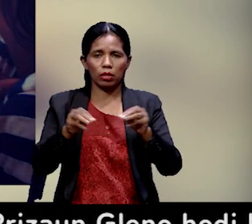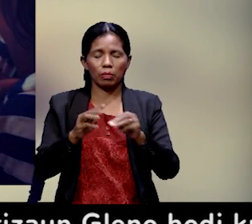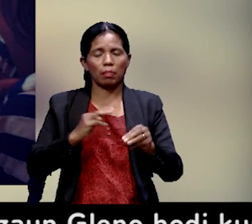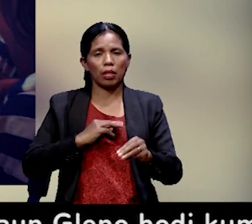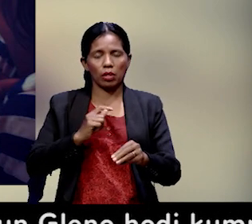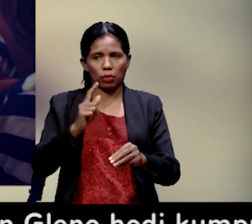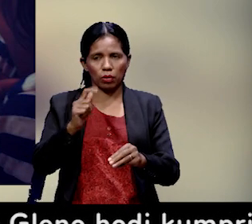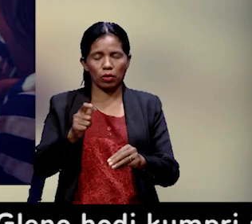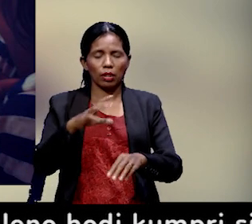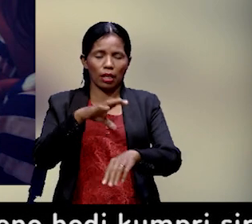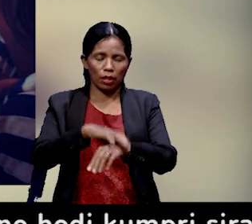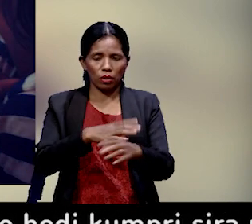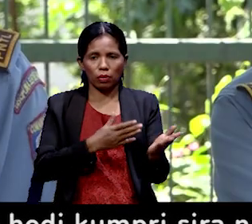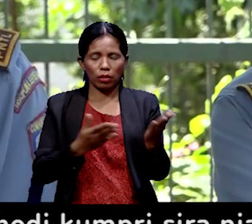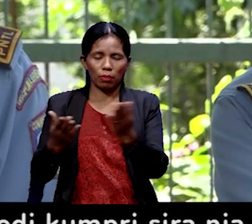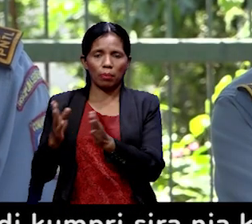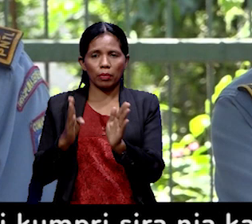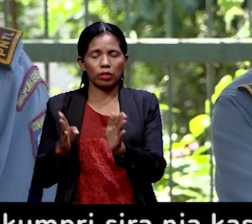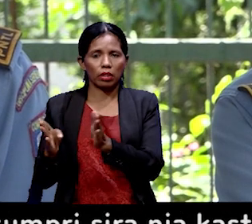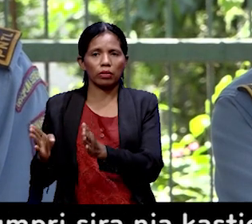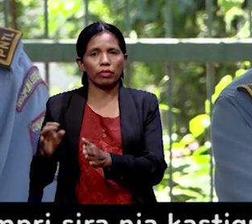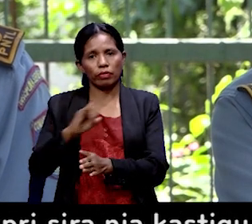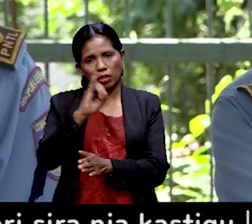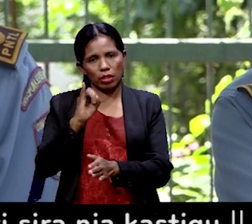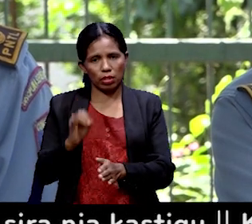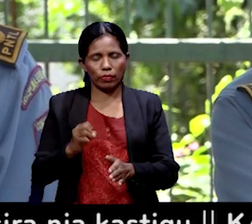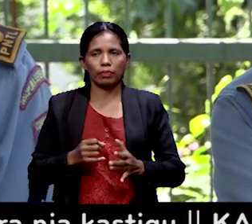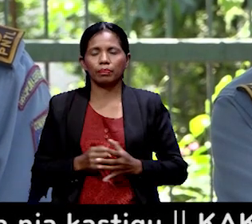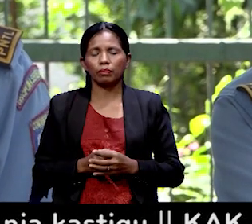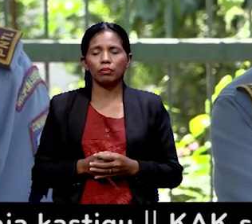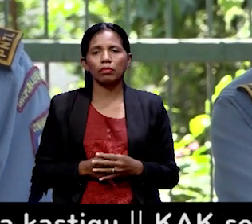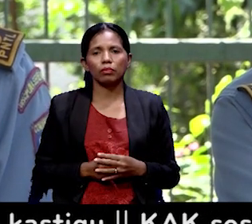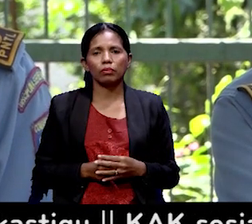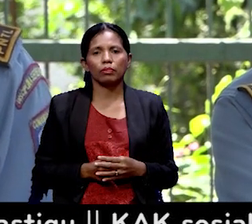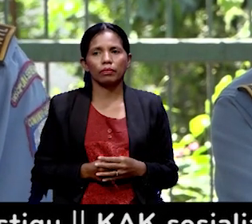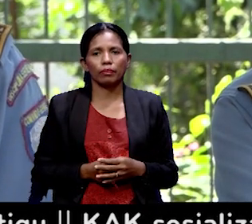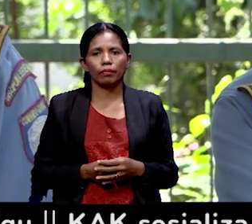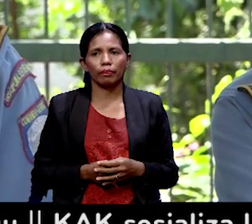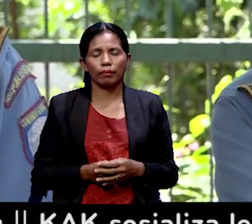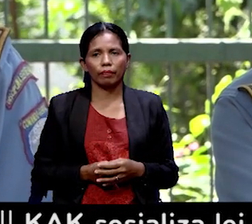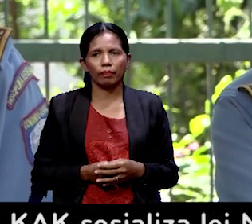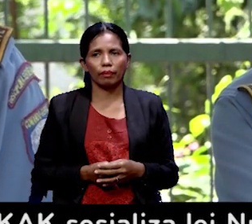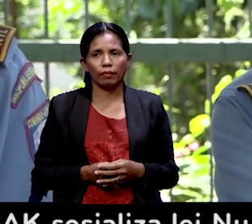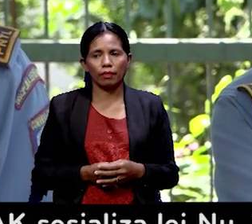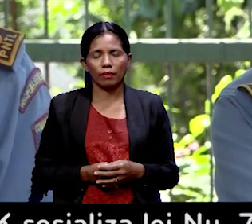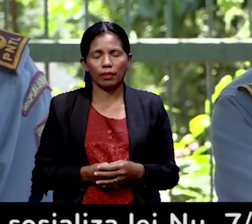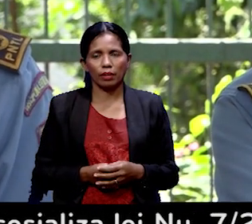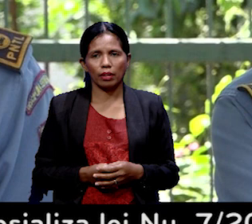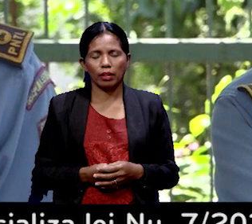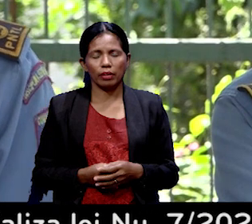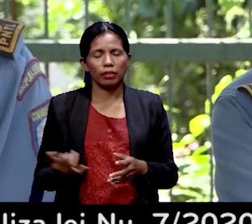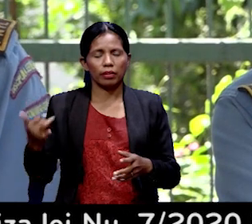pode submeter para processo de investigação. O cronologia né, sira humano manufong e